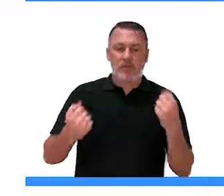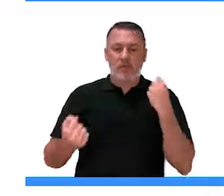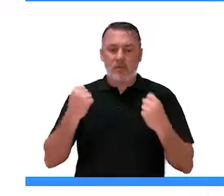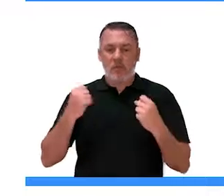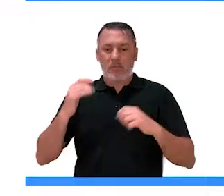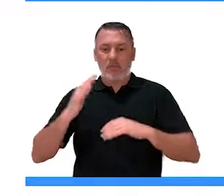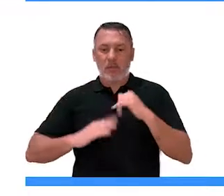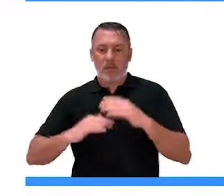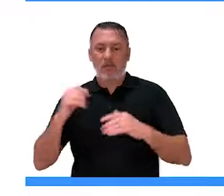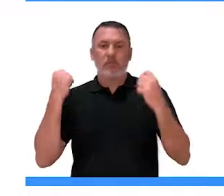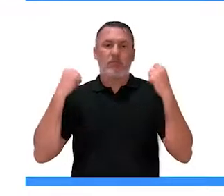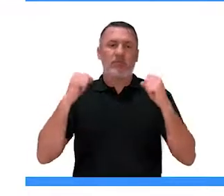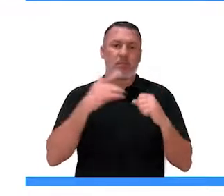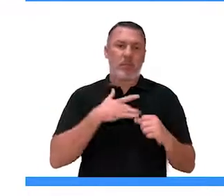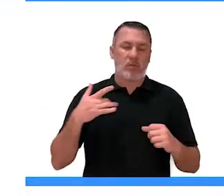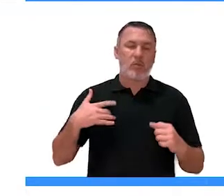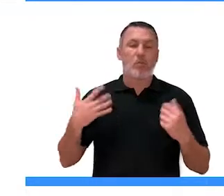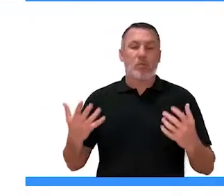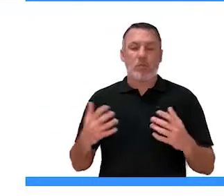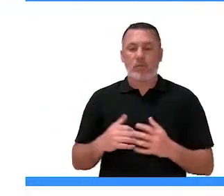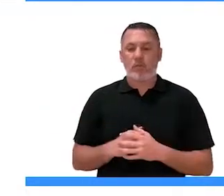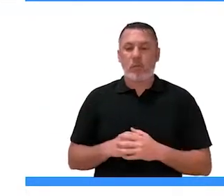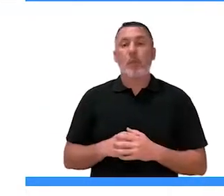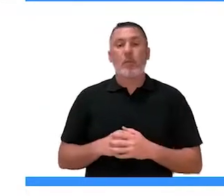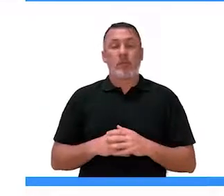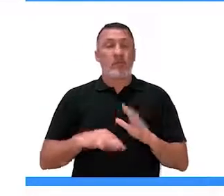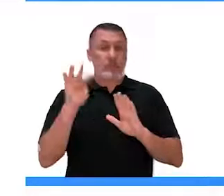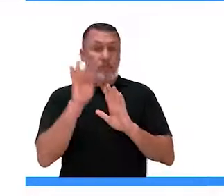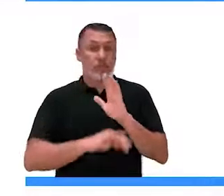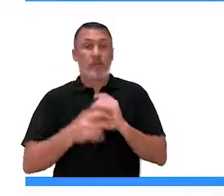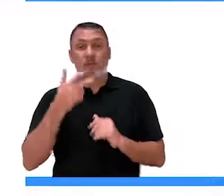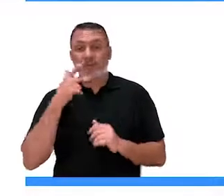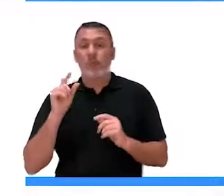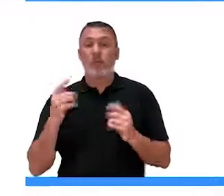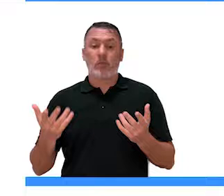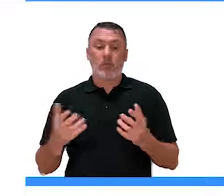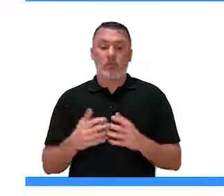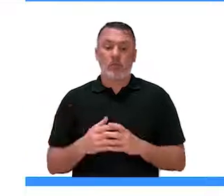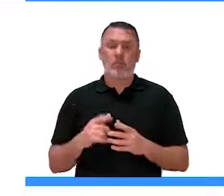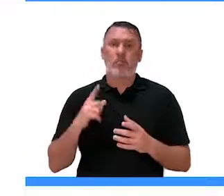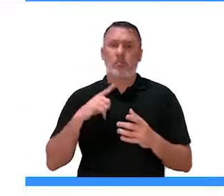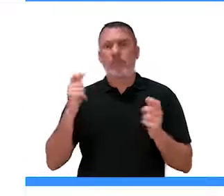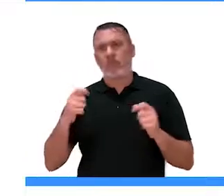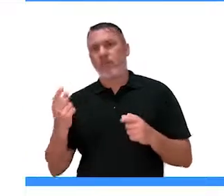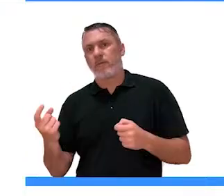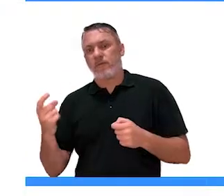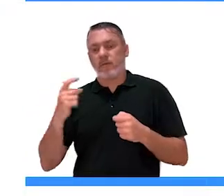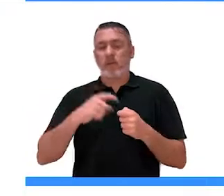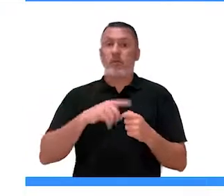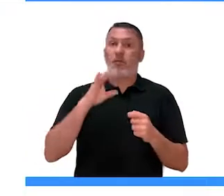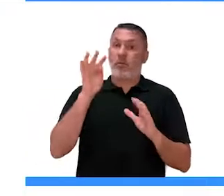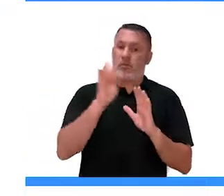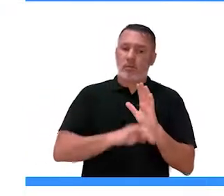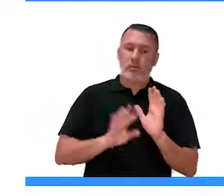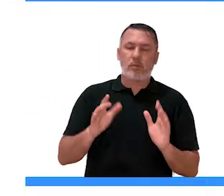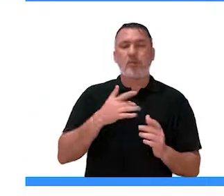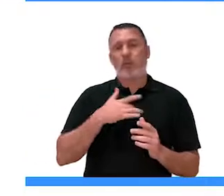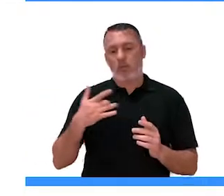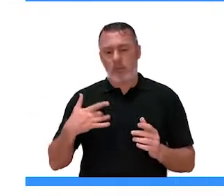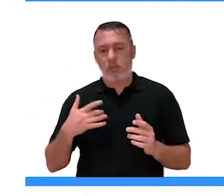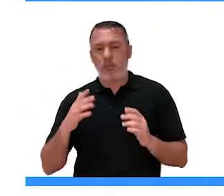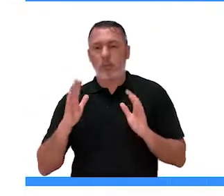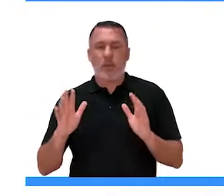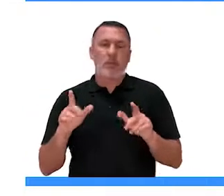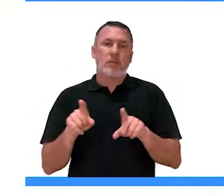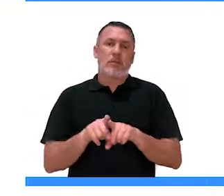pela prática de exercícios promove a saúde. Bom, nesse texto a gente pode voltar, ele fala de, claro, o foco é esse, né, a